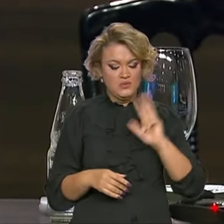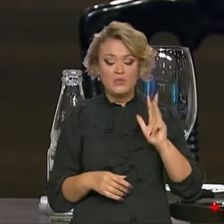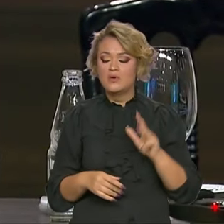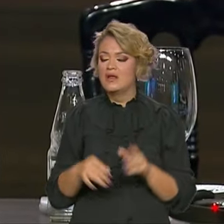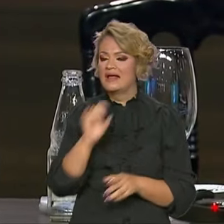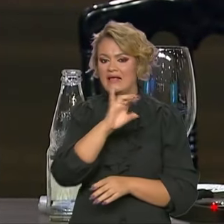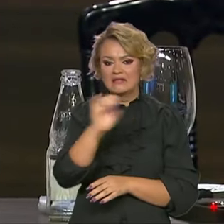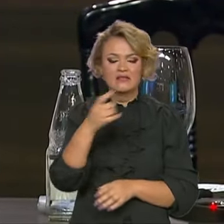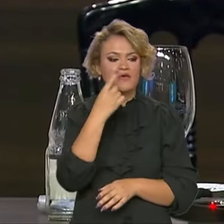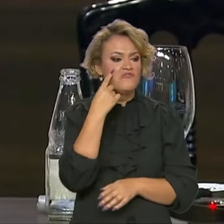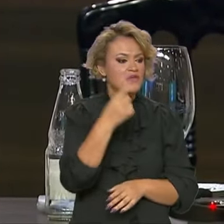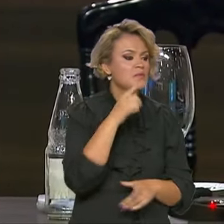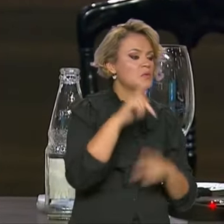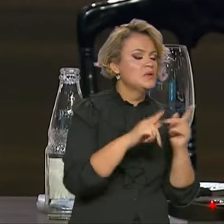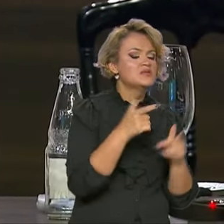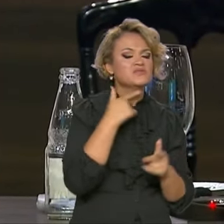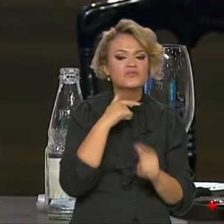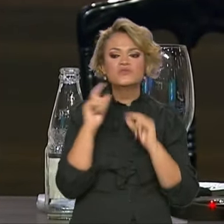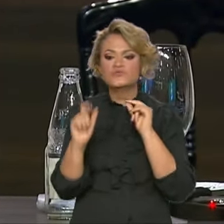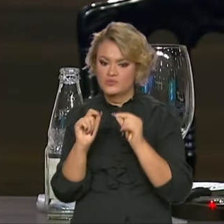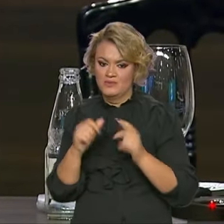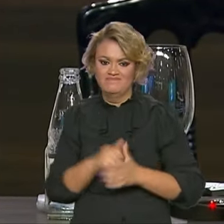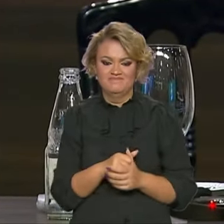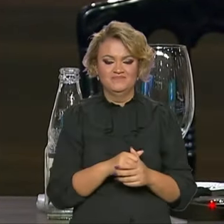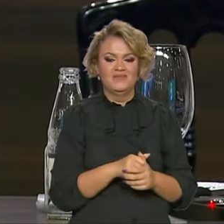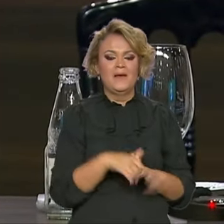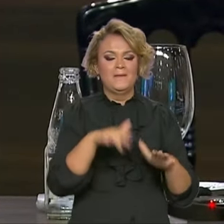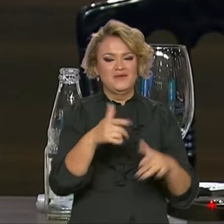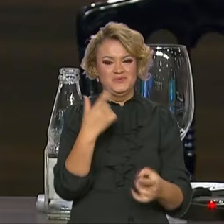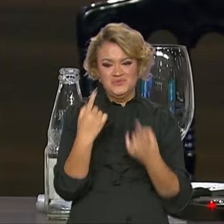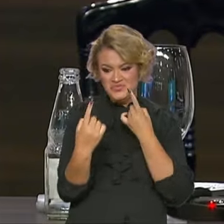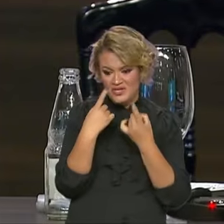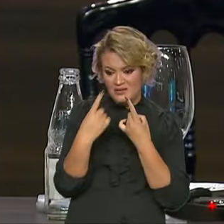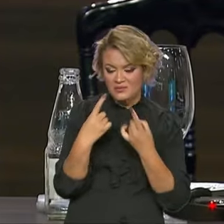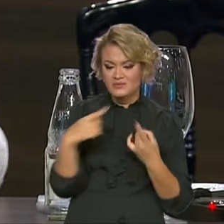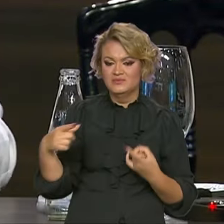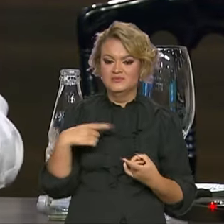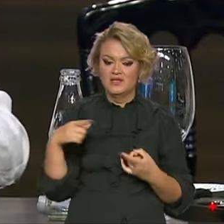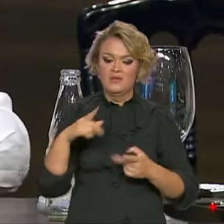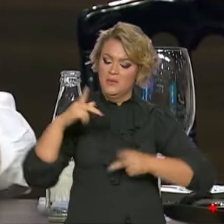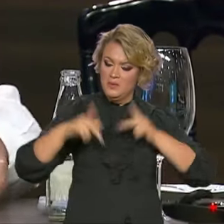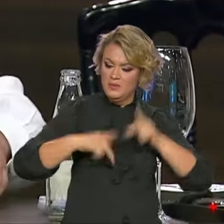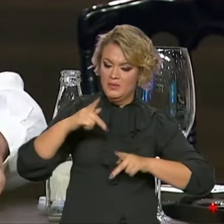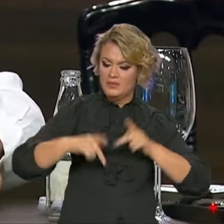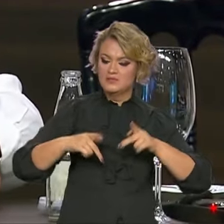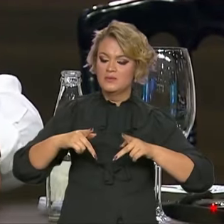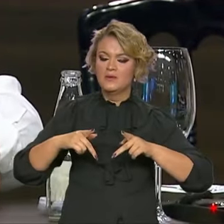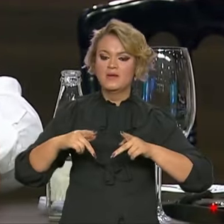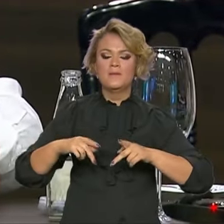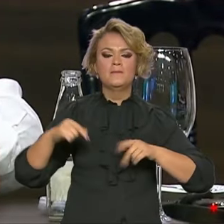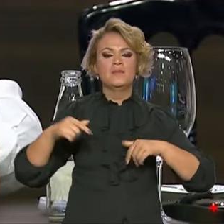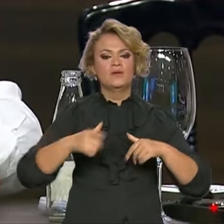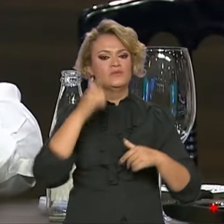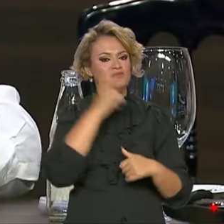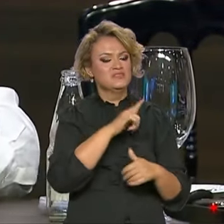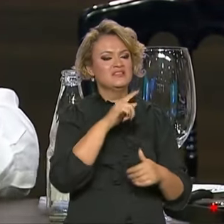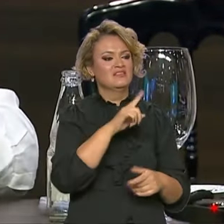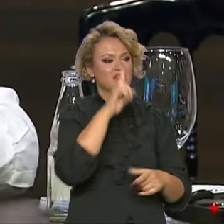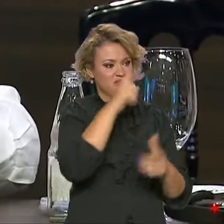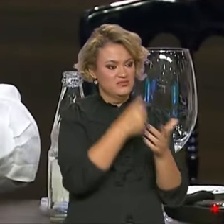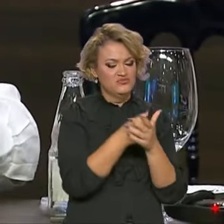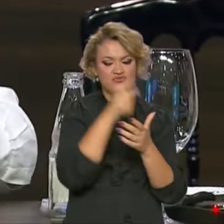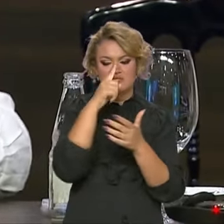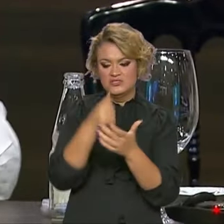ouvir a população, abrindo o canal de diálogo com o nosso povo para a tomada de